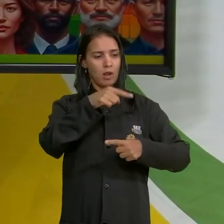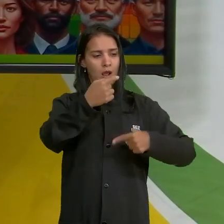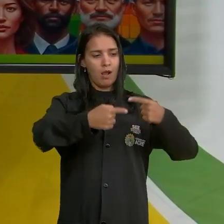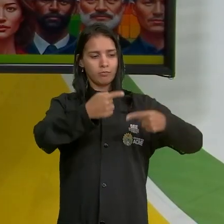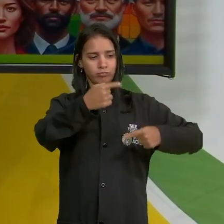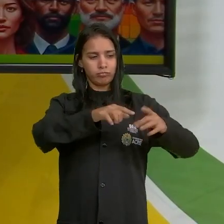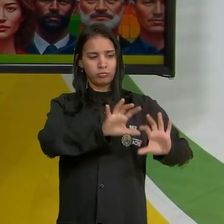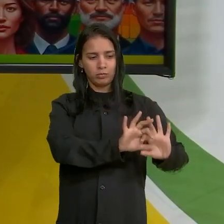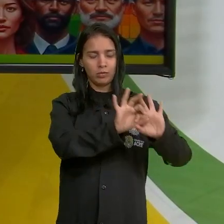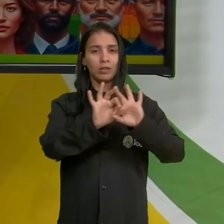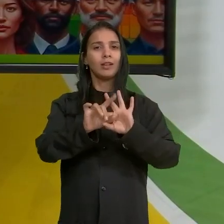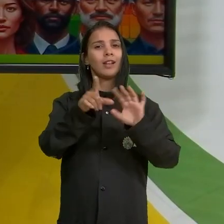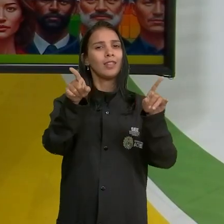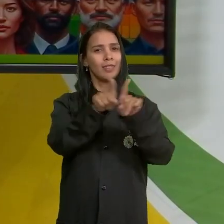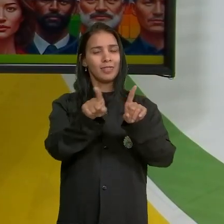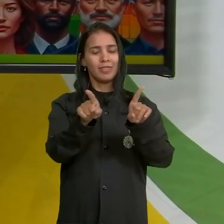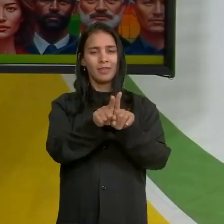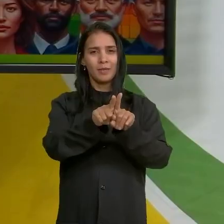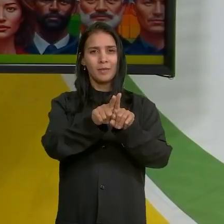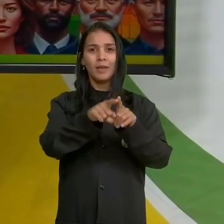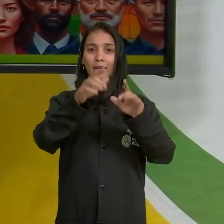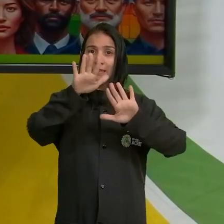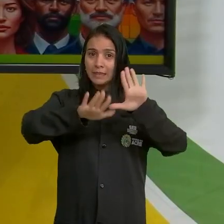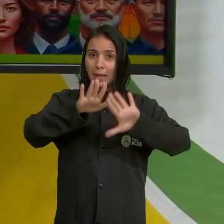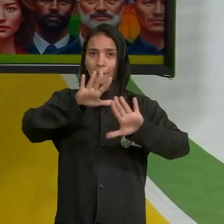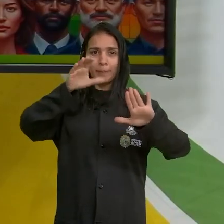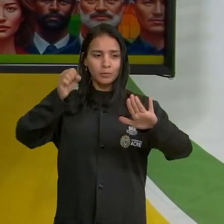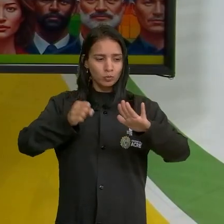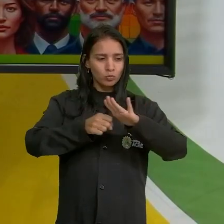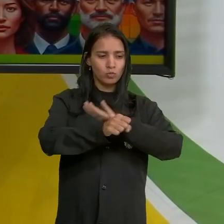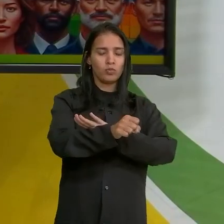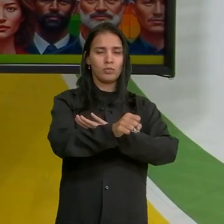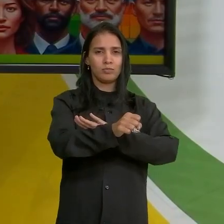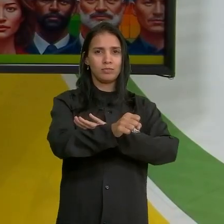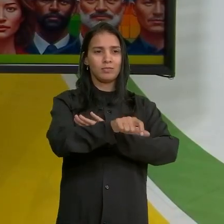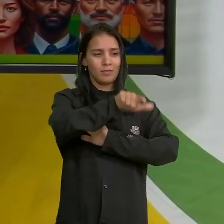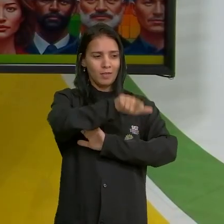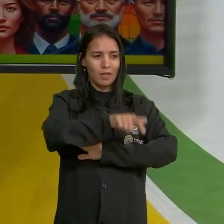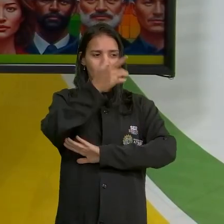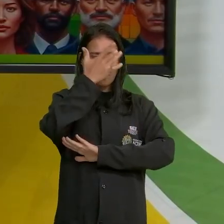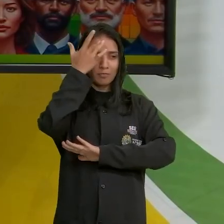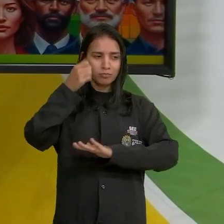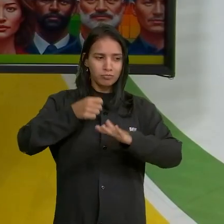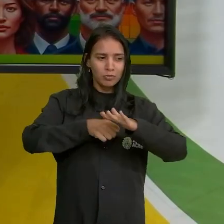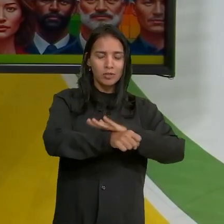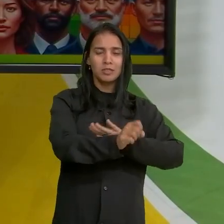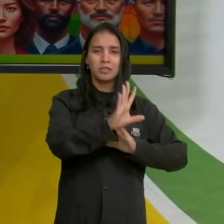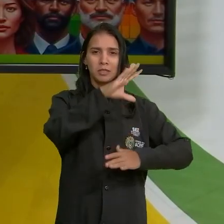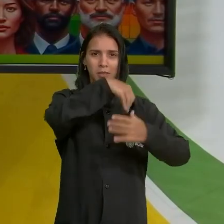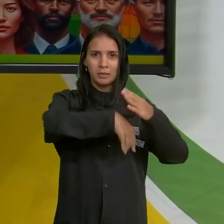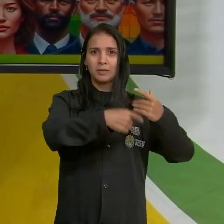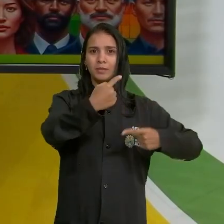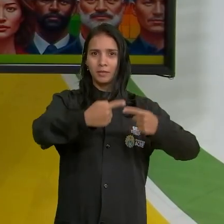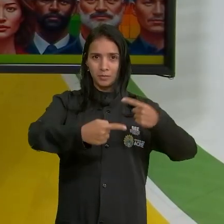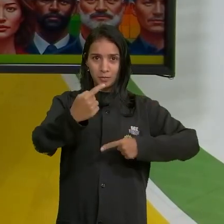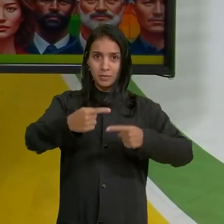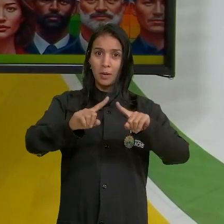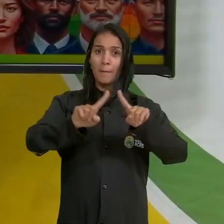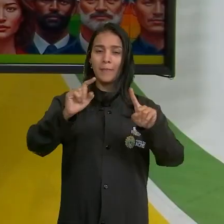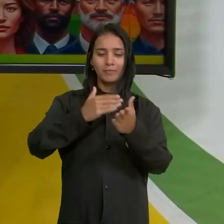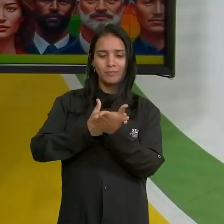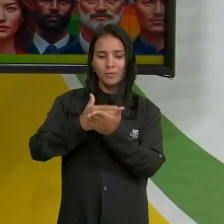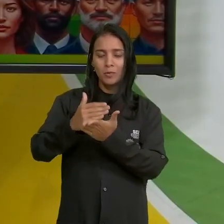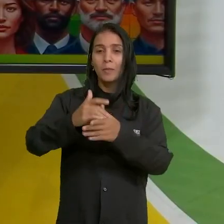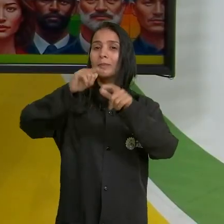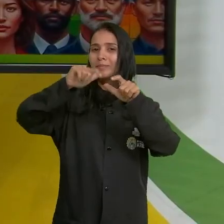construção social do indivíduo, das referências que ele tem, que começa lá no seio